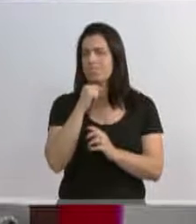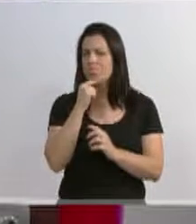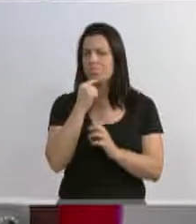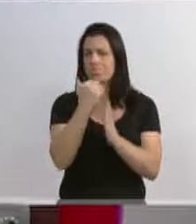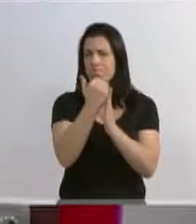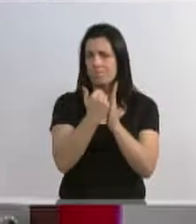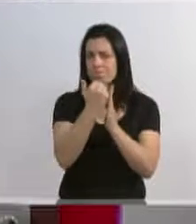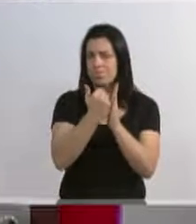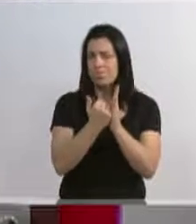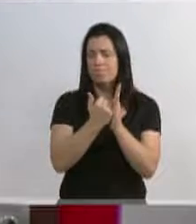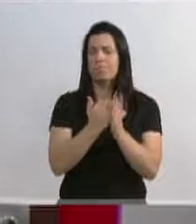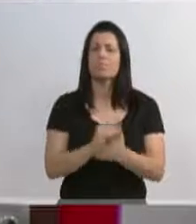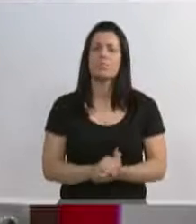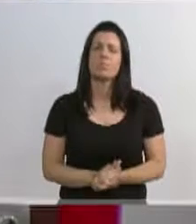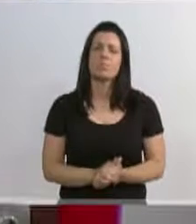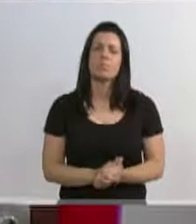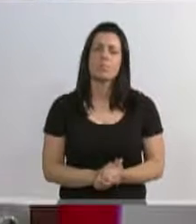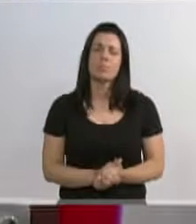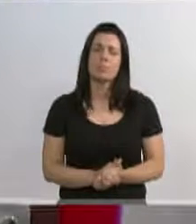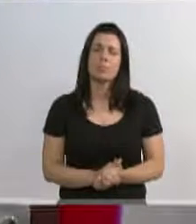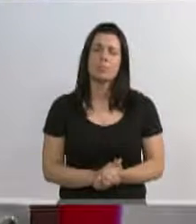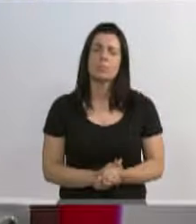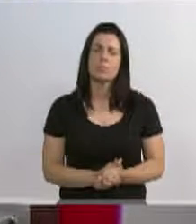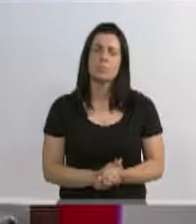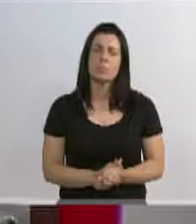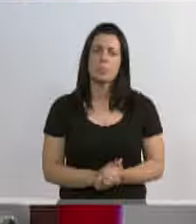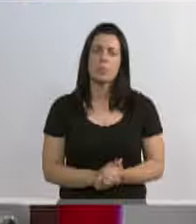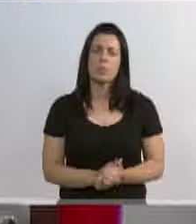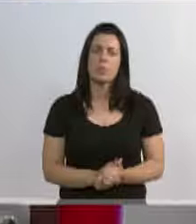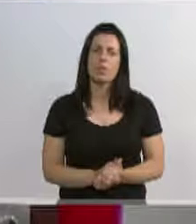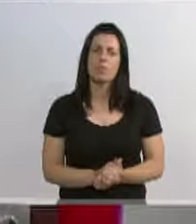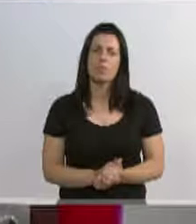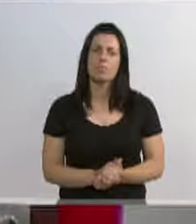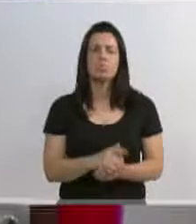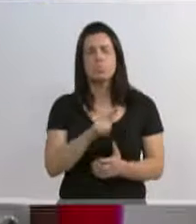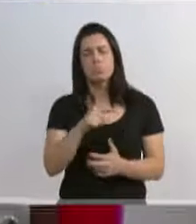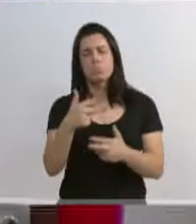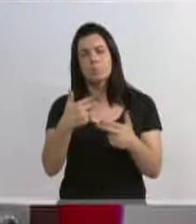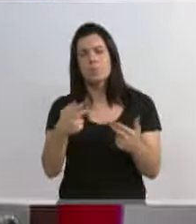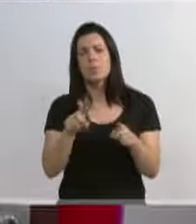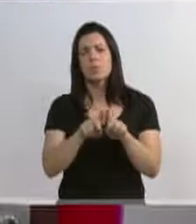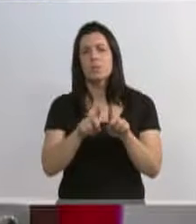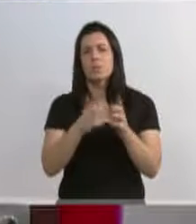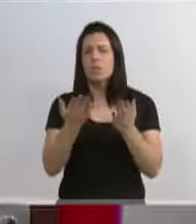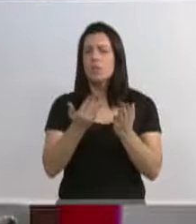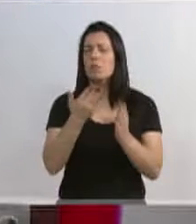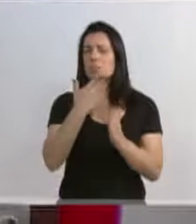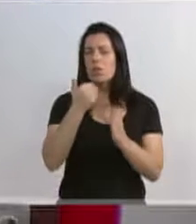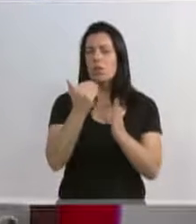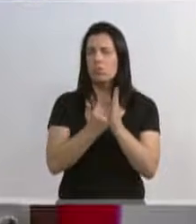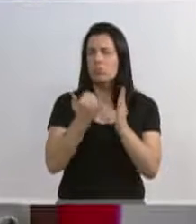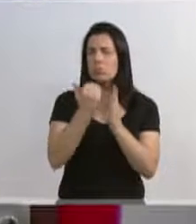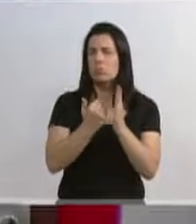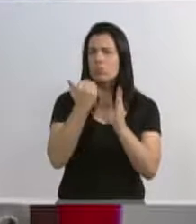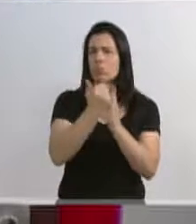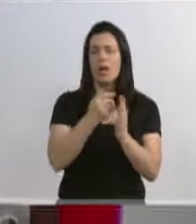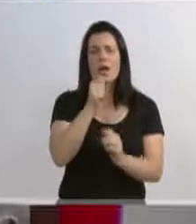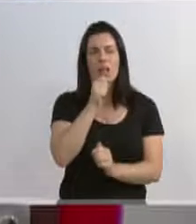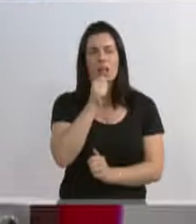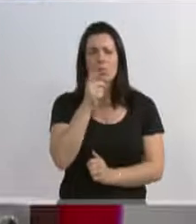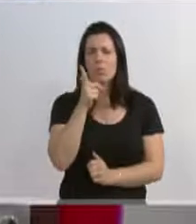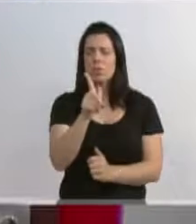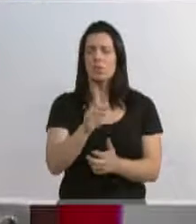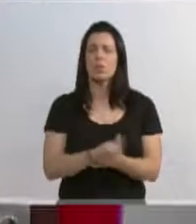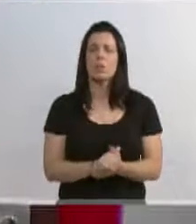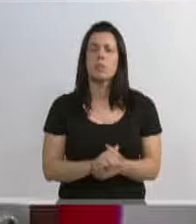possível, R$20, ficou abaixo também essa questão, entre outras questões aí que também ainda não foram atendidas.